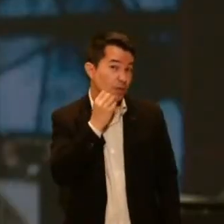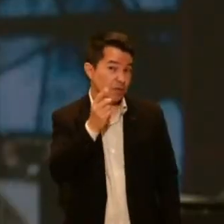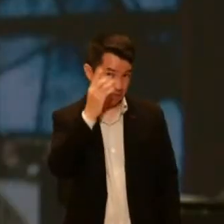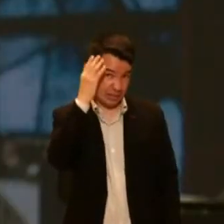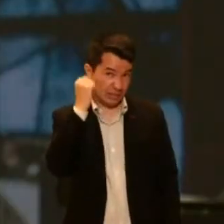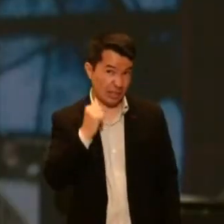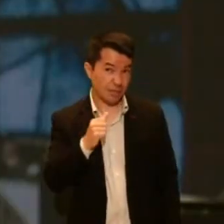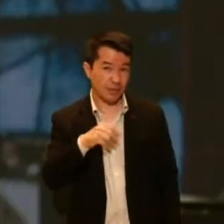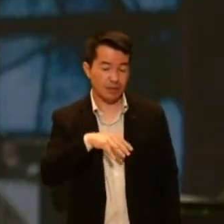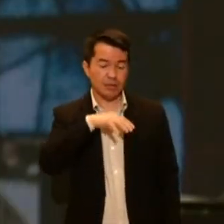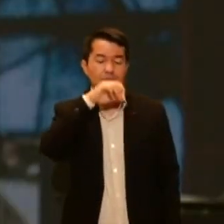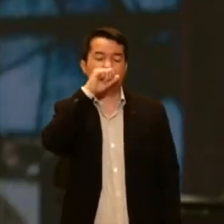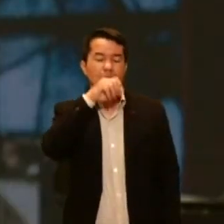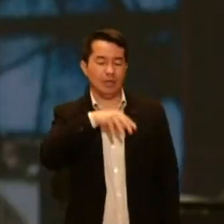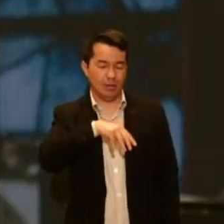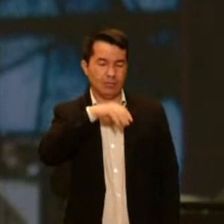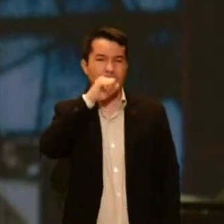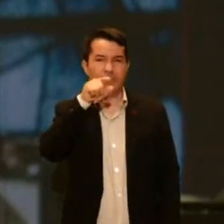que você respira.